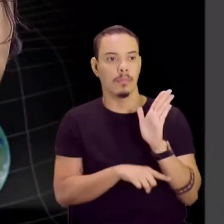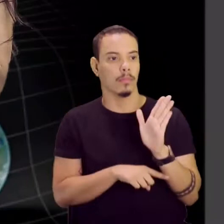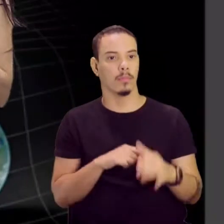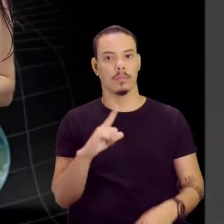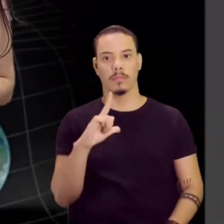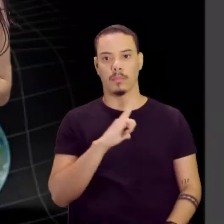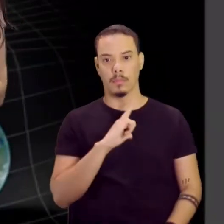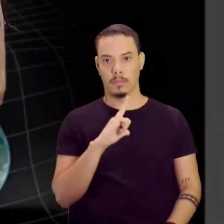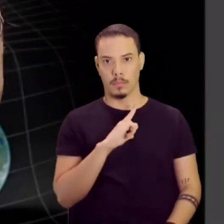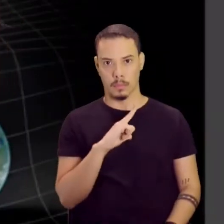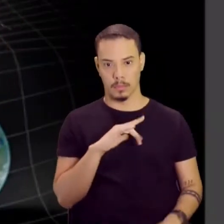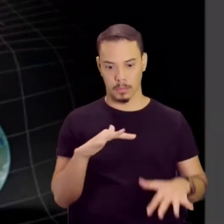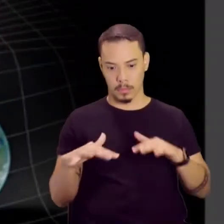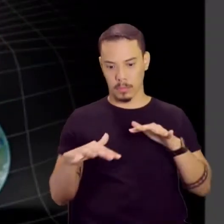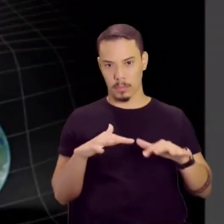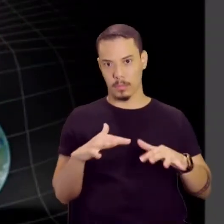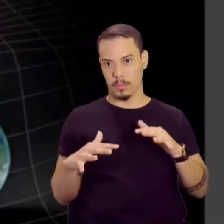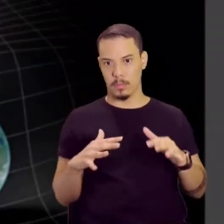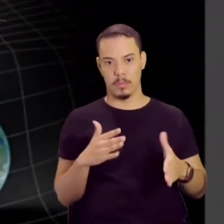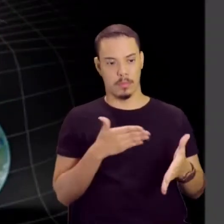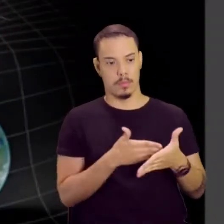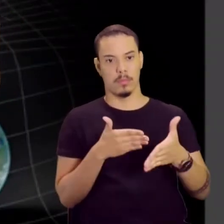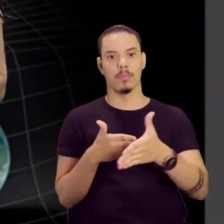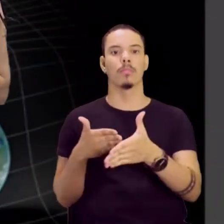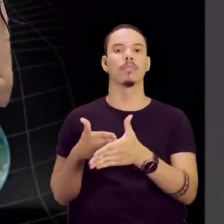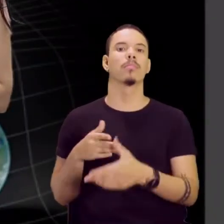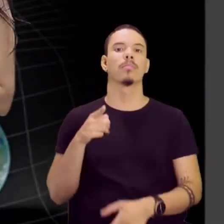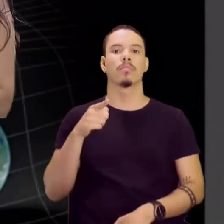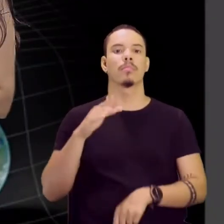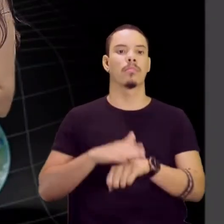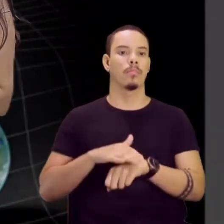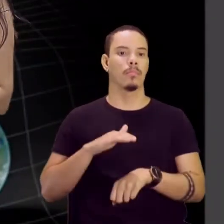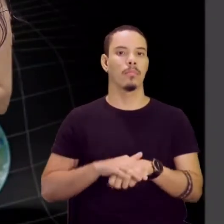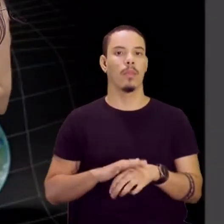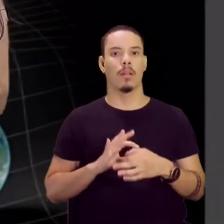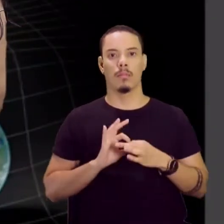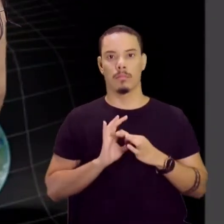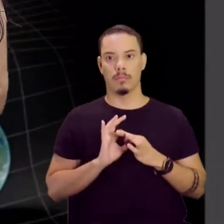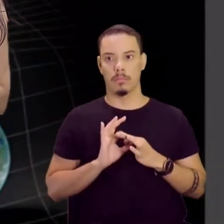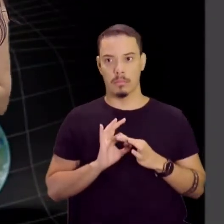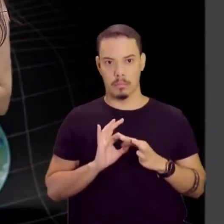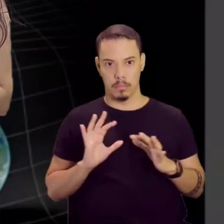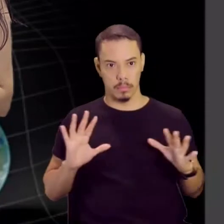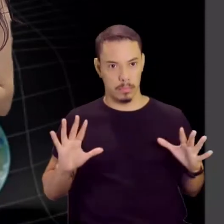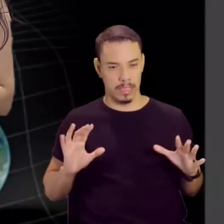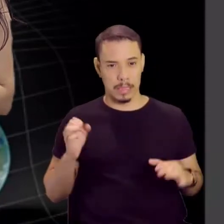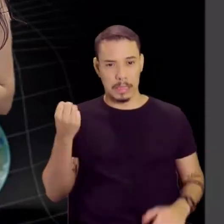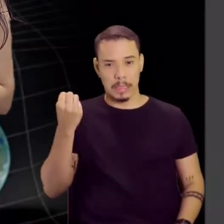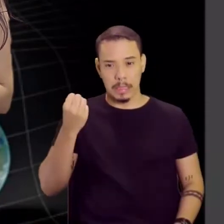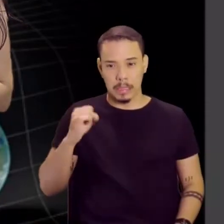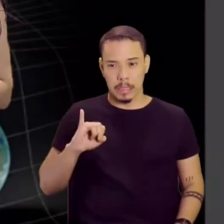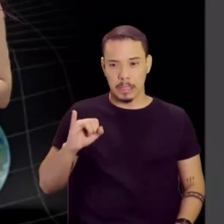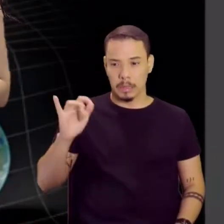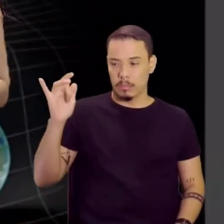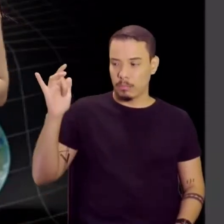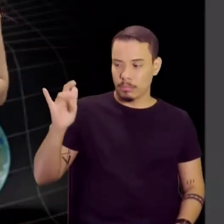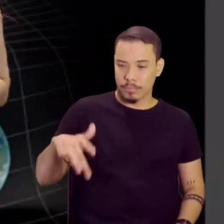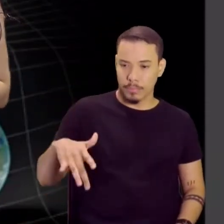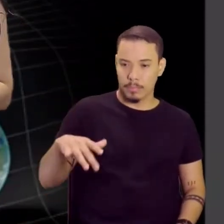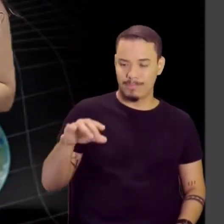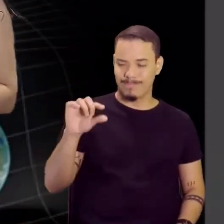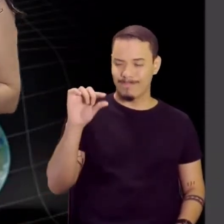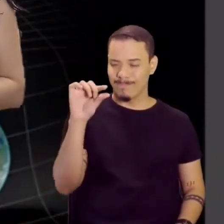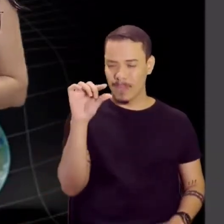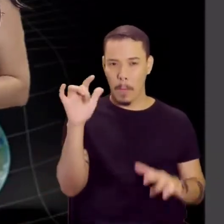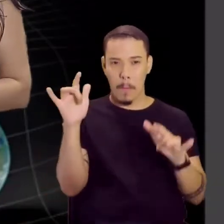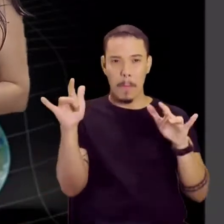tem para esse movimento, aí você trabalha aí a queda livre. A interferência, se for mínima possível, puder ser